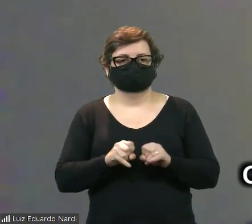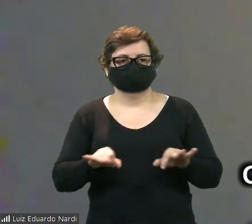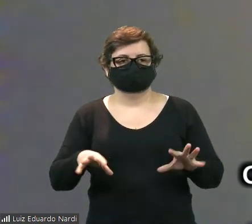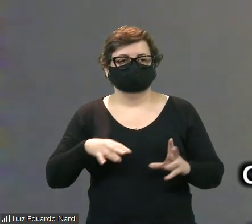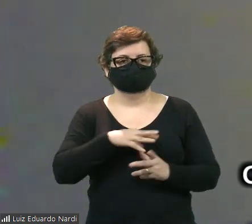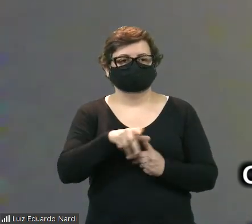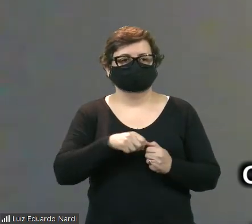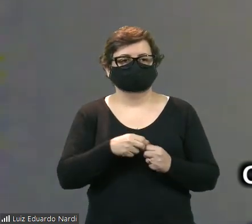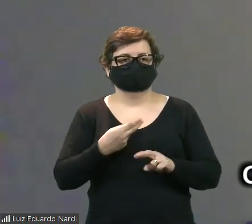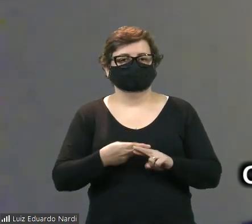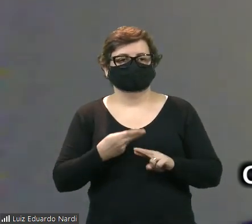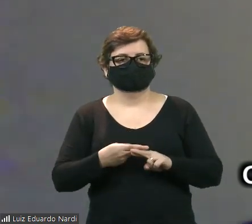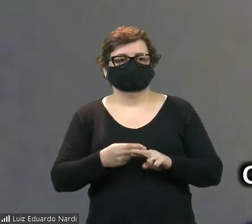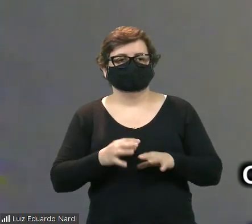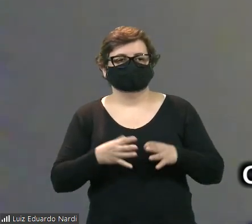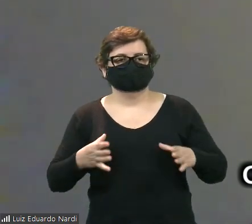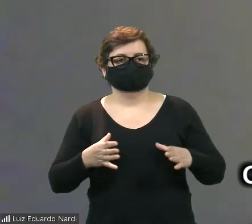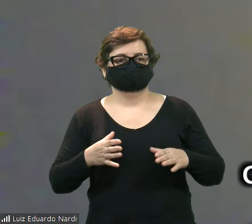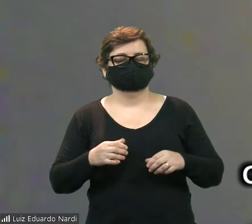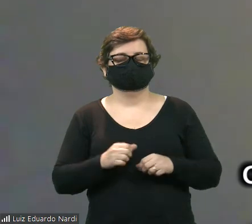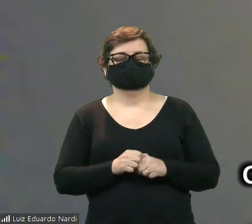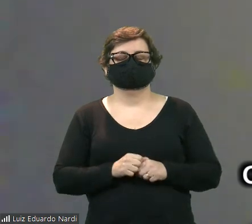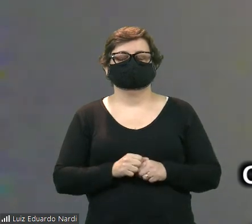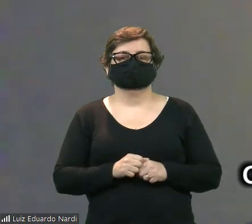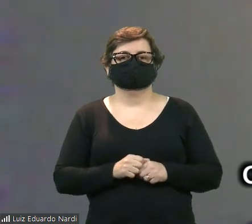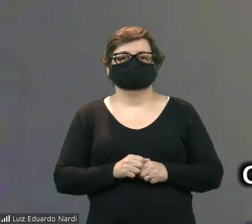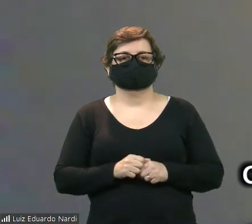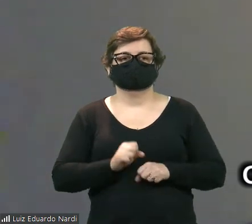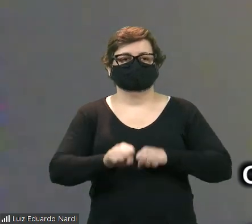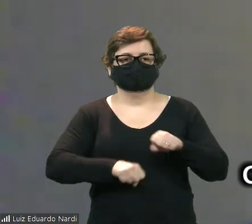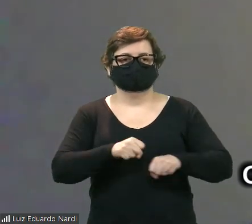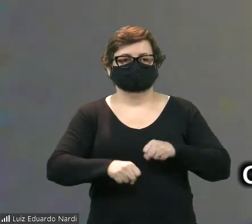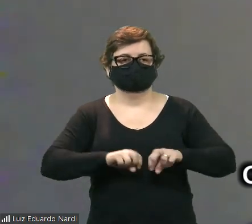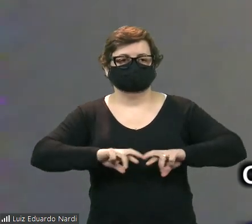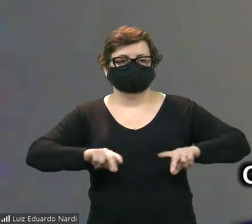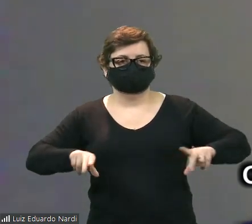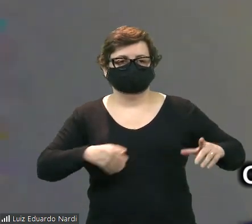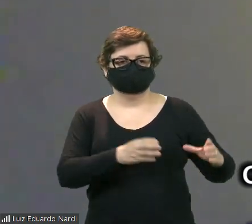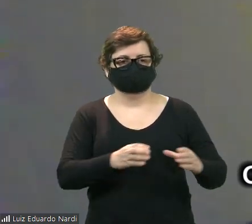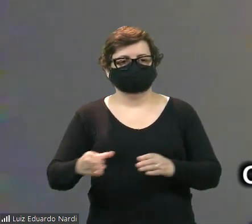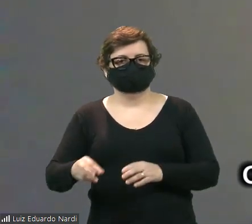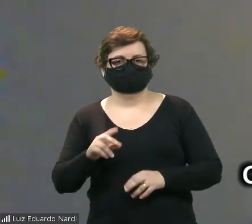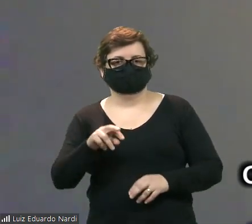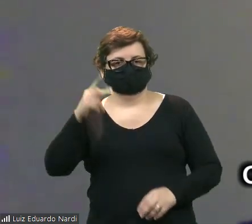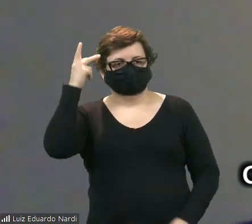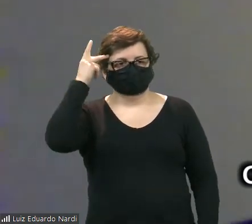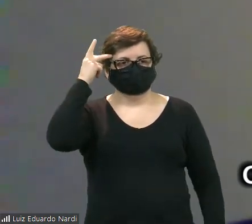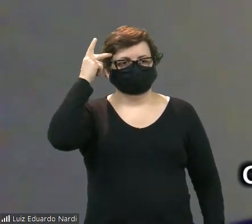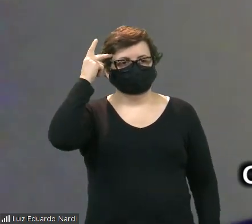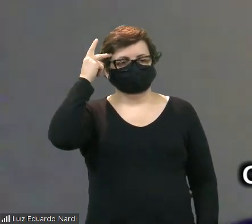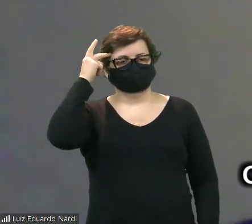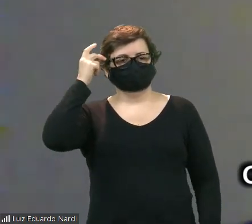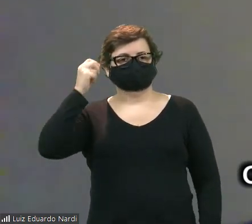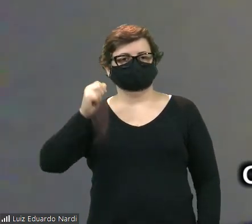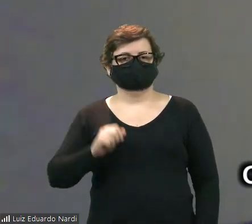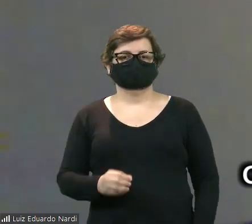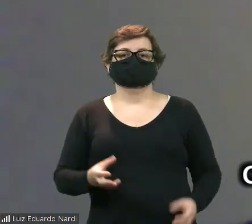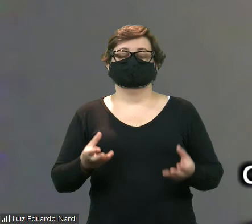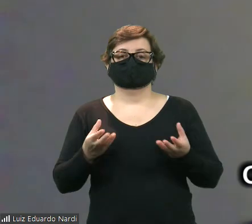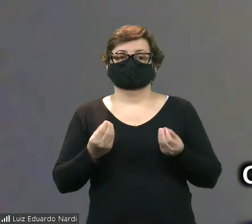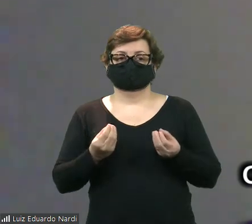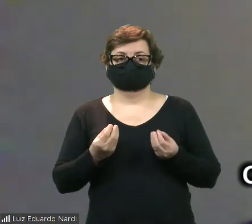maior de bicicletas em diversos centros urbanos, São Paulo, e nesses locais, que seria muito mais